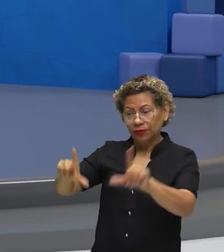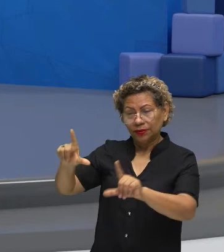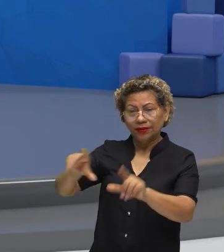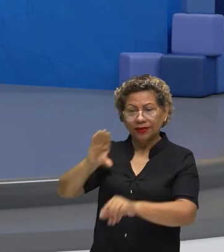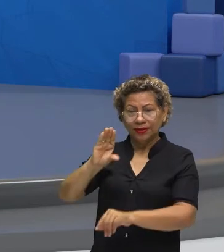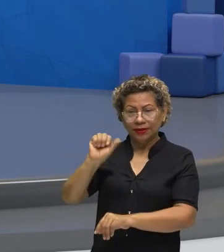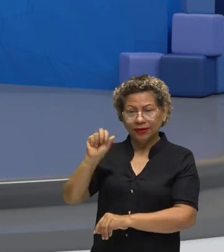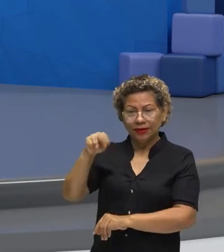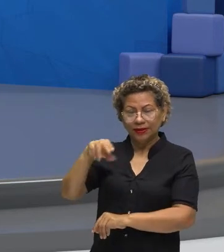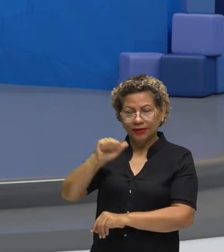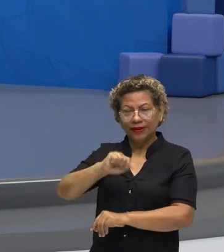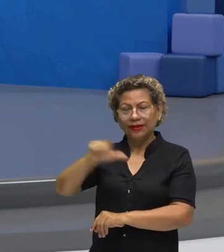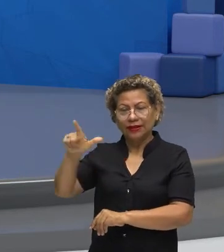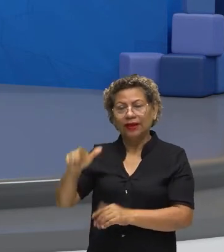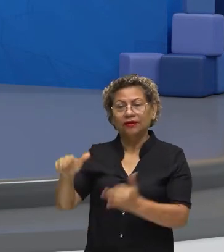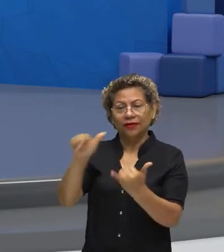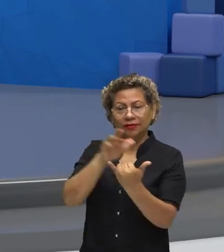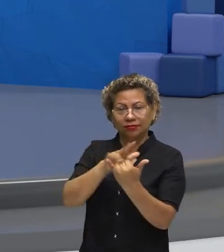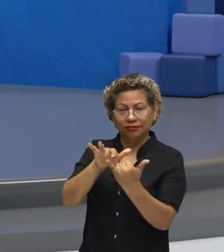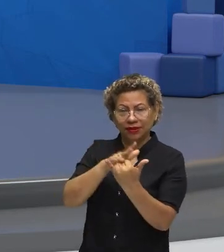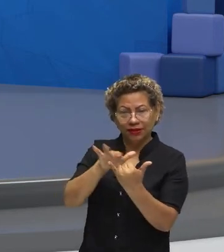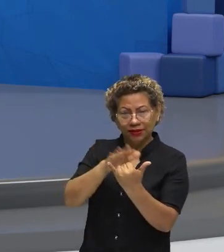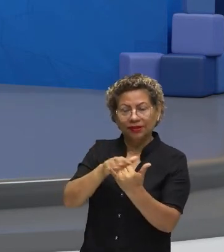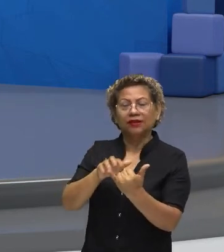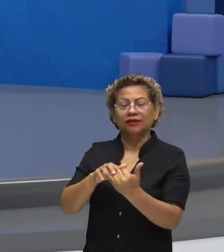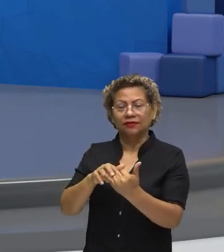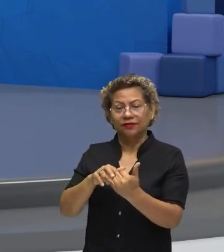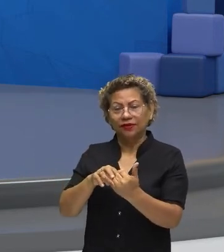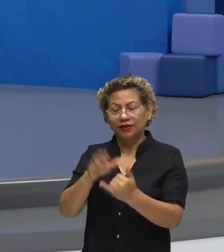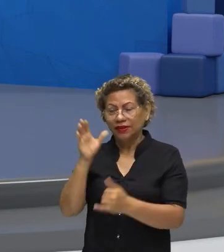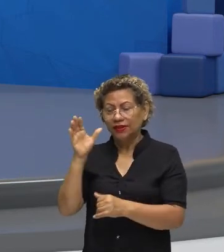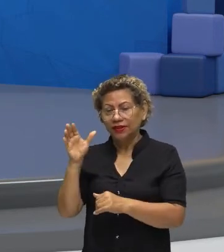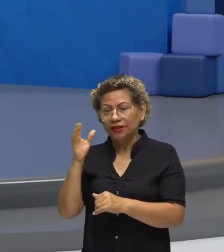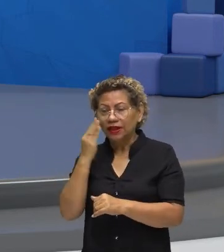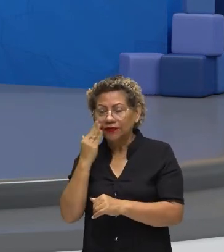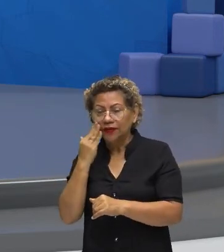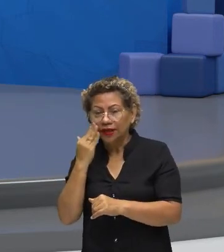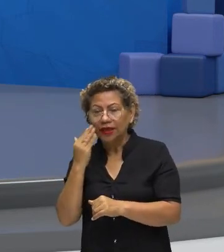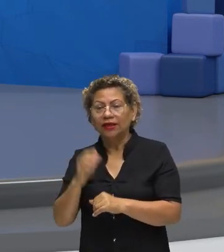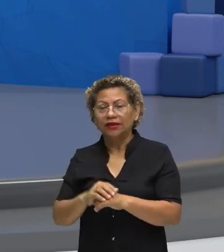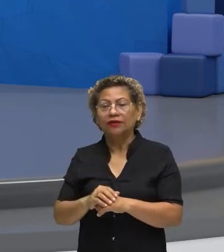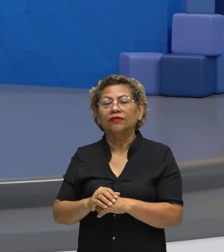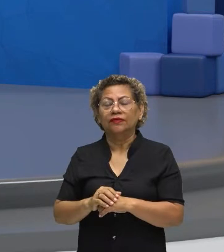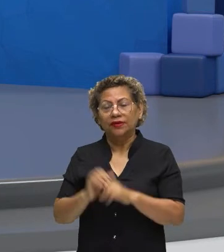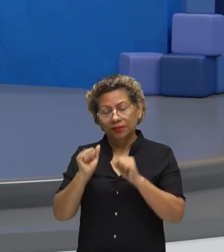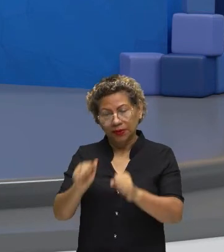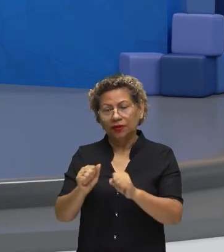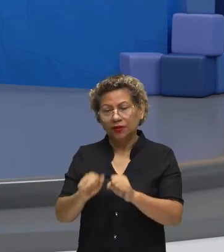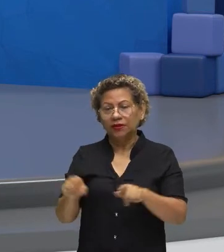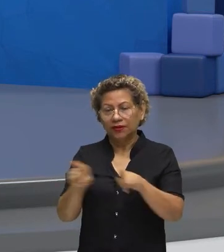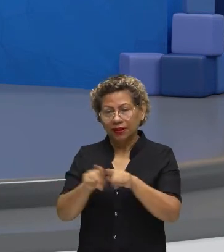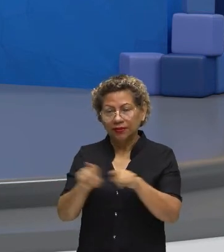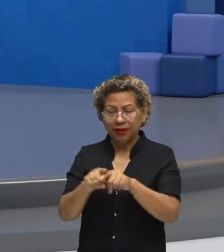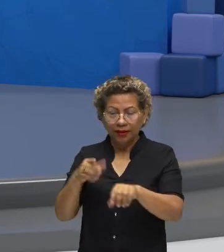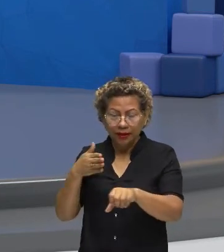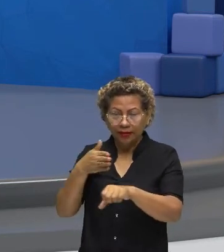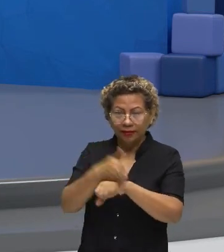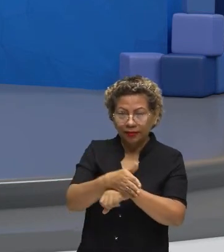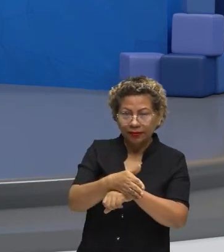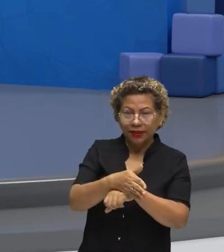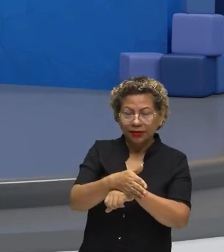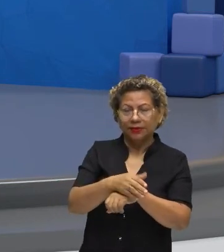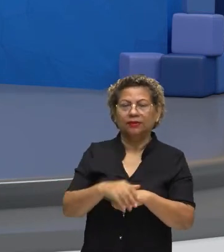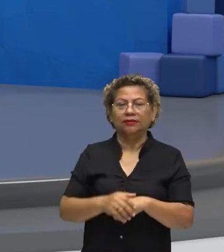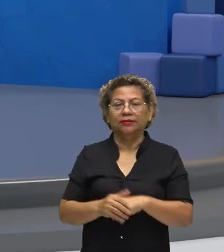ou então pelo YouTube, ou em outros canais do aplicativo Aula em Casa, você vai poder participar. Mas a sua